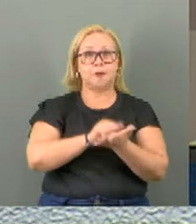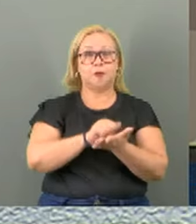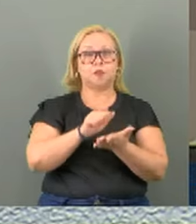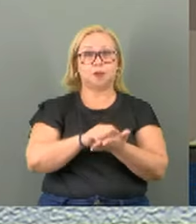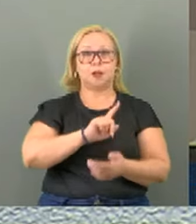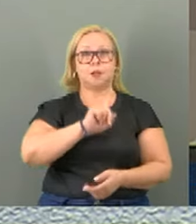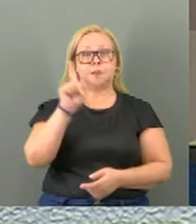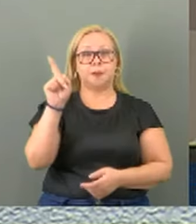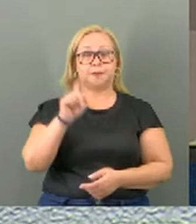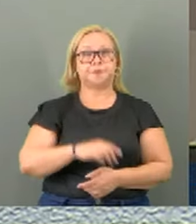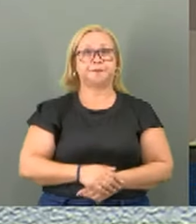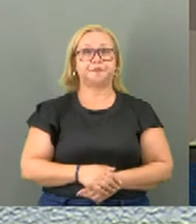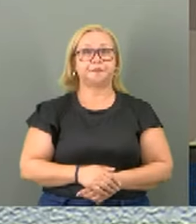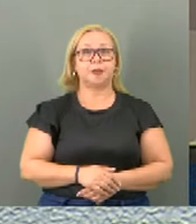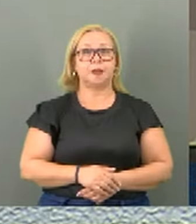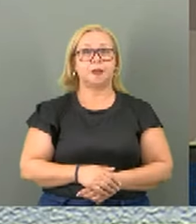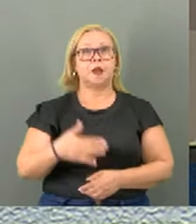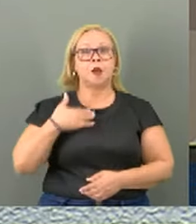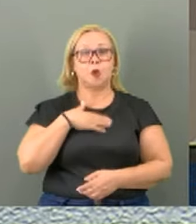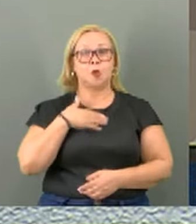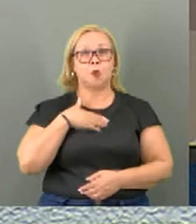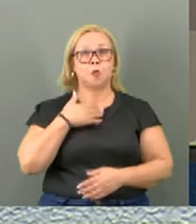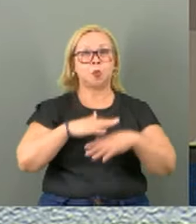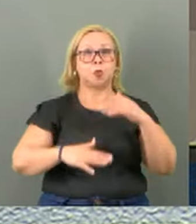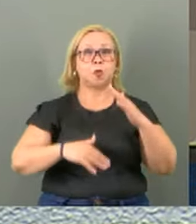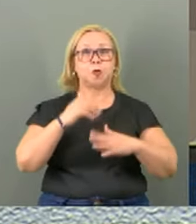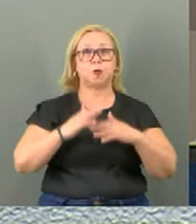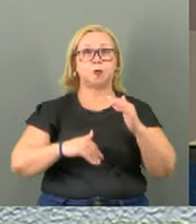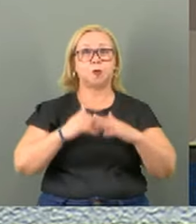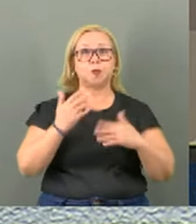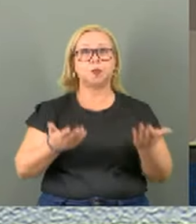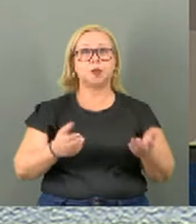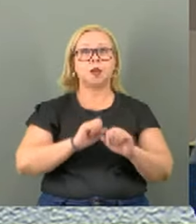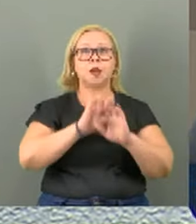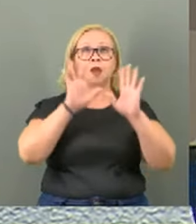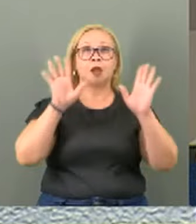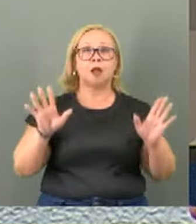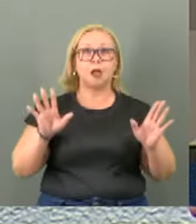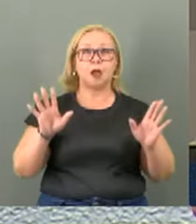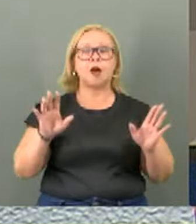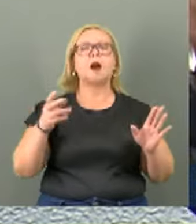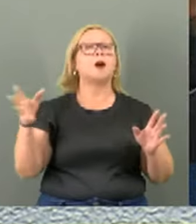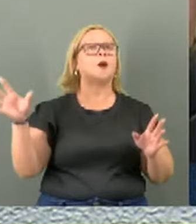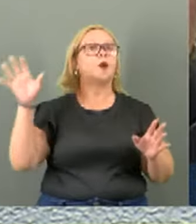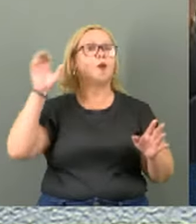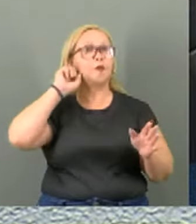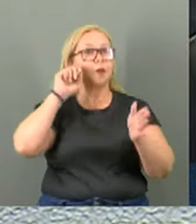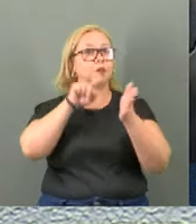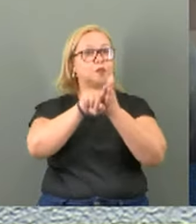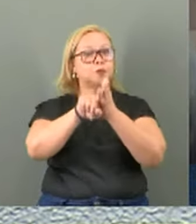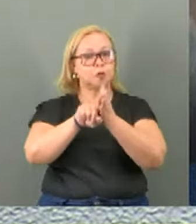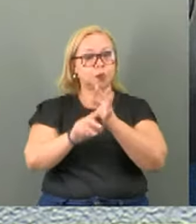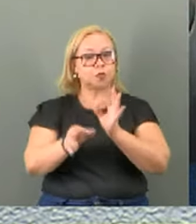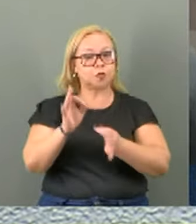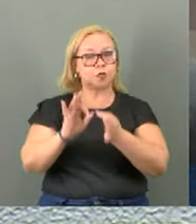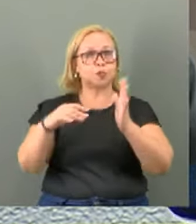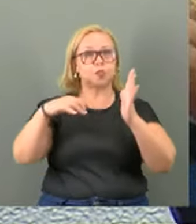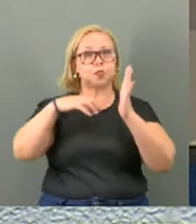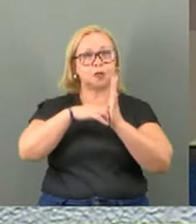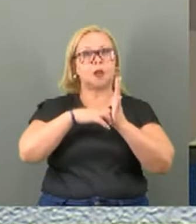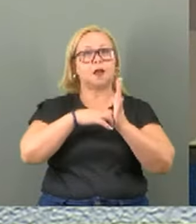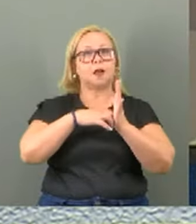eu gosto muito da profissão. Mas é claro que eu ouvi a consultoria jurídica do Senado